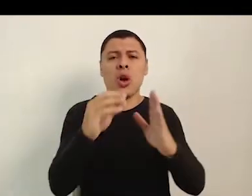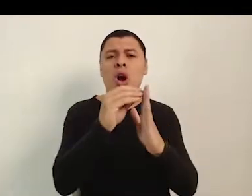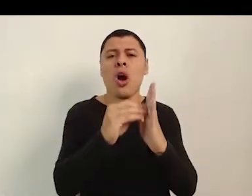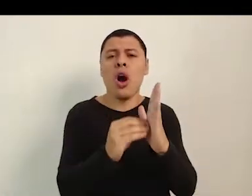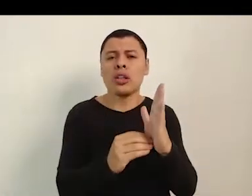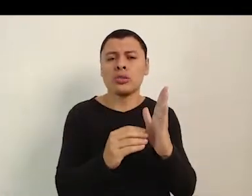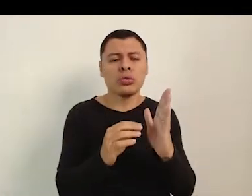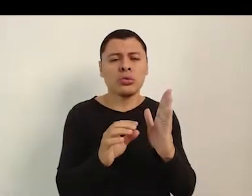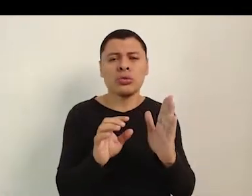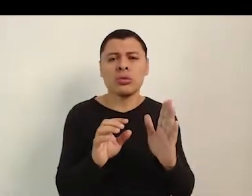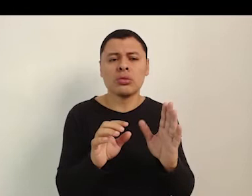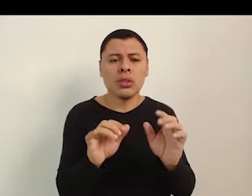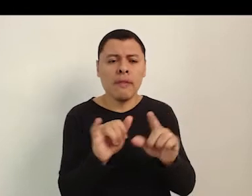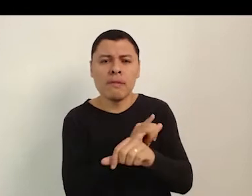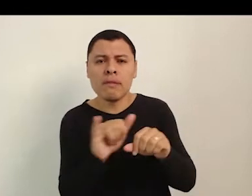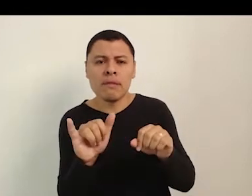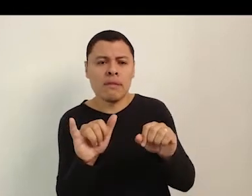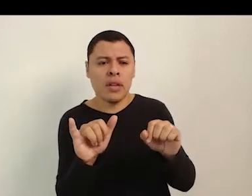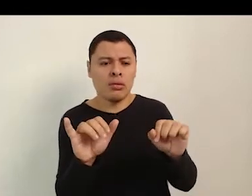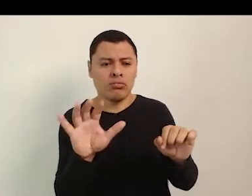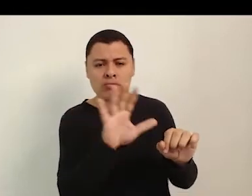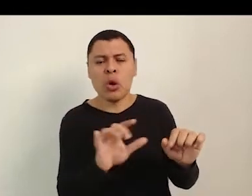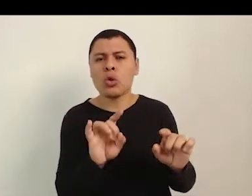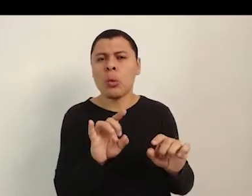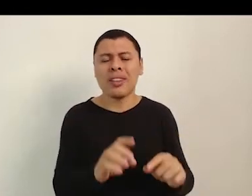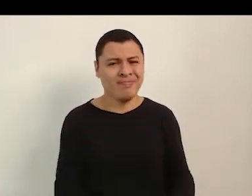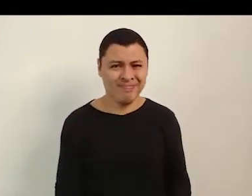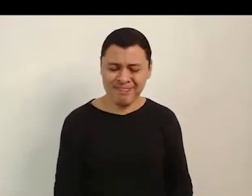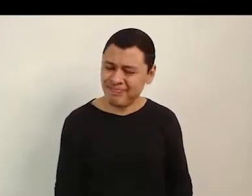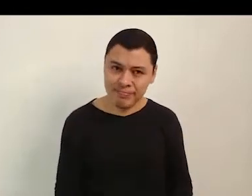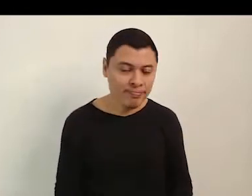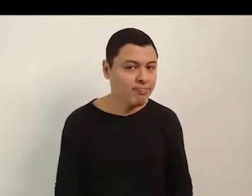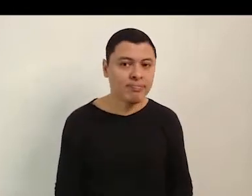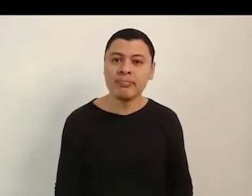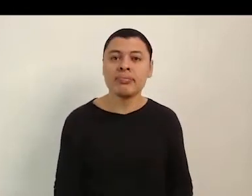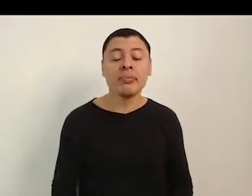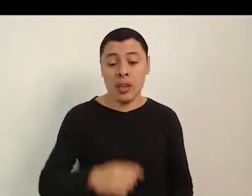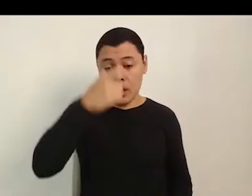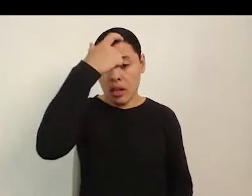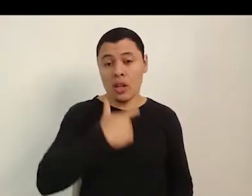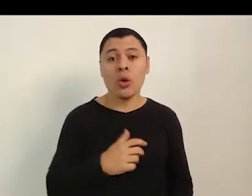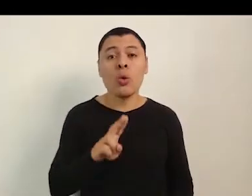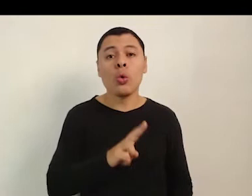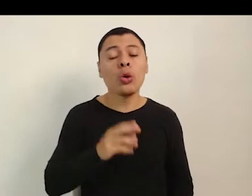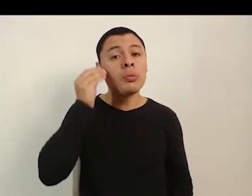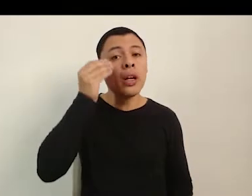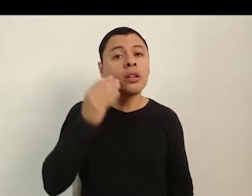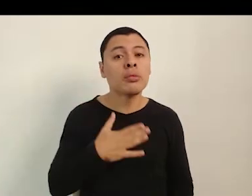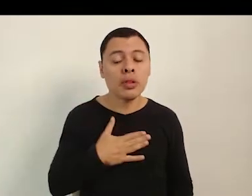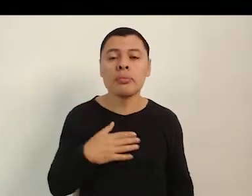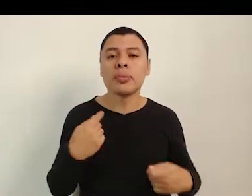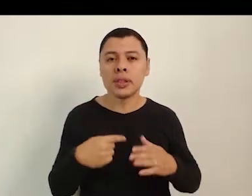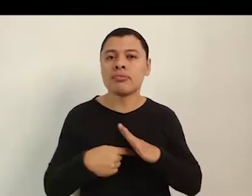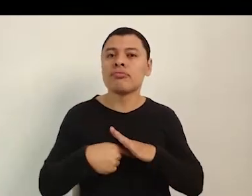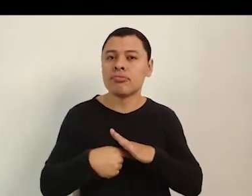interface, passar num validador automático. Ela se resume na experiência do usuário, ela se resume em como as pessoas vão de